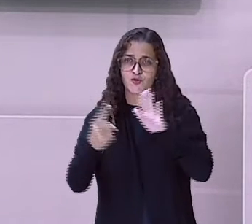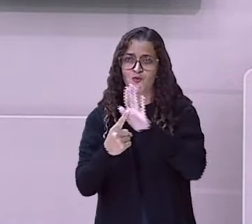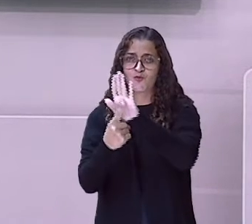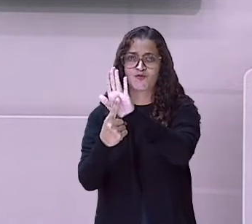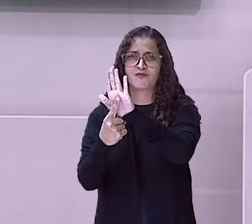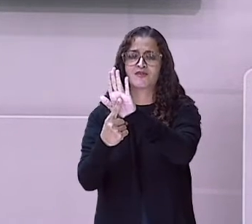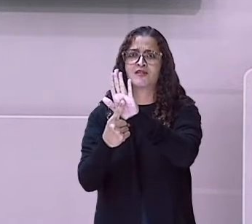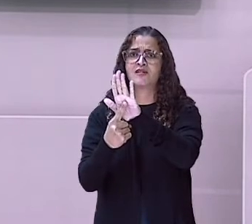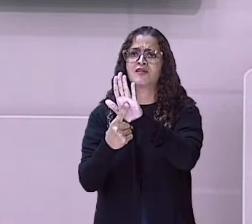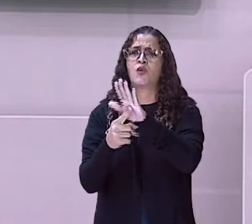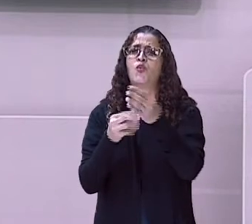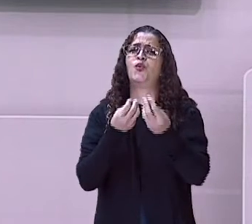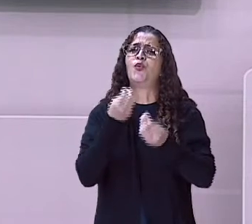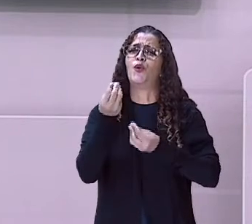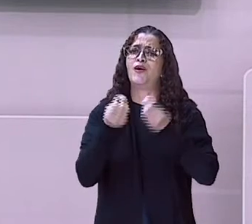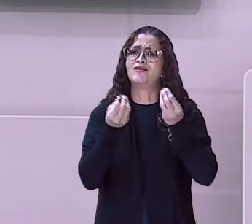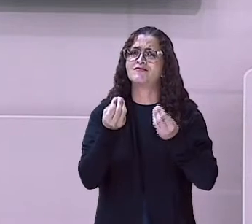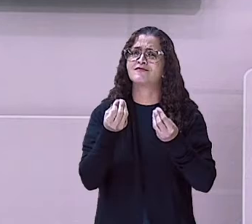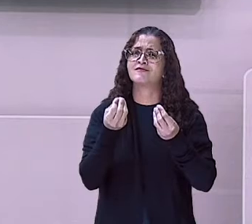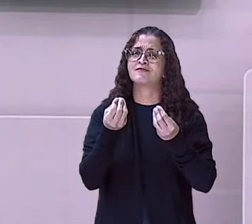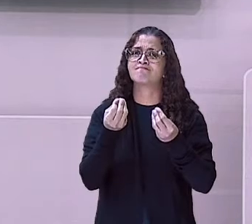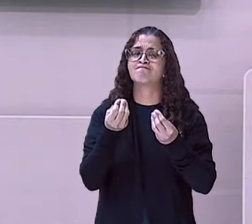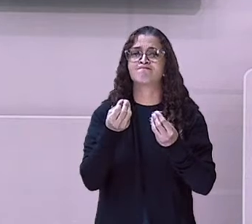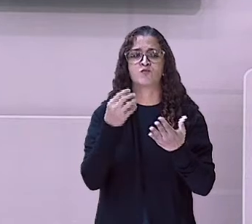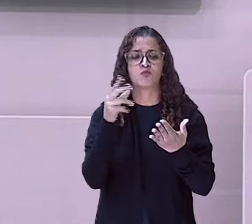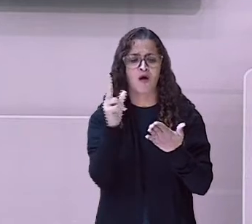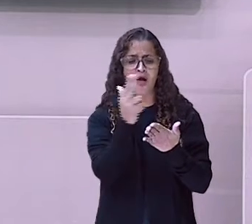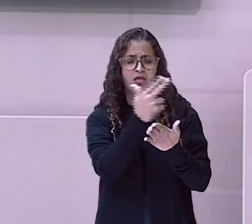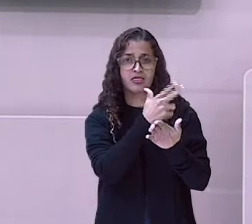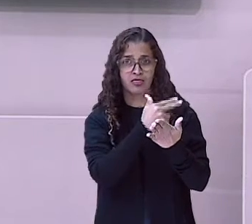ver como que essa tabela ficou desenhada